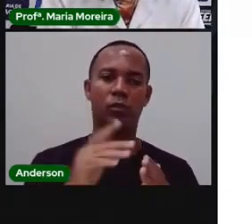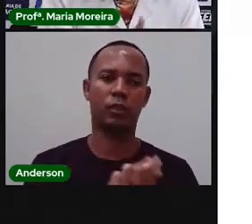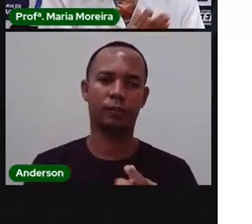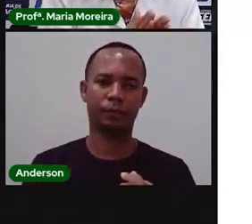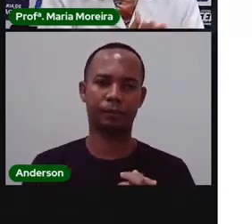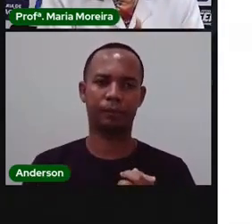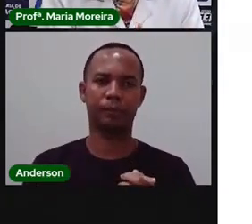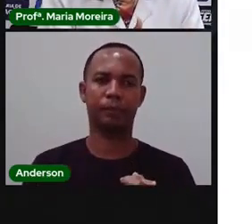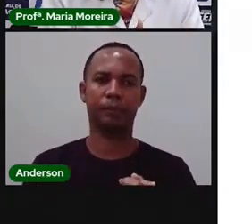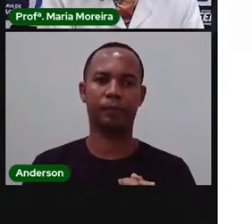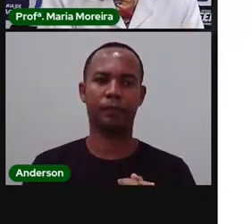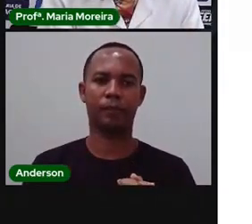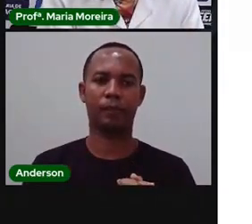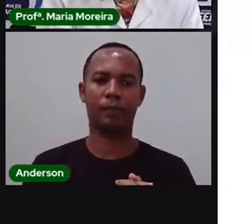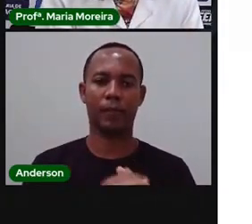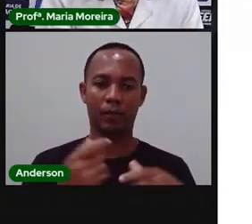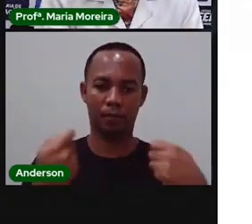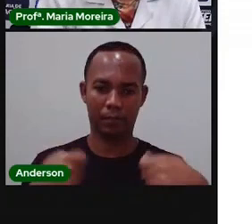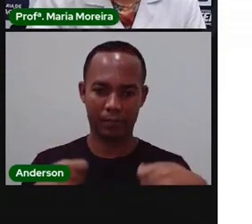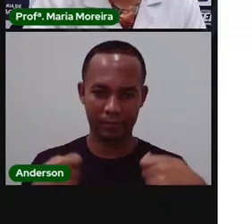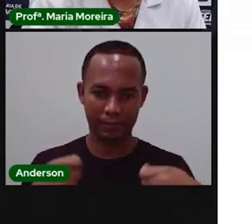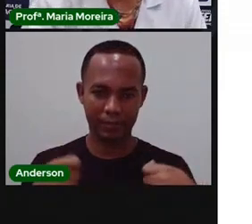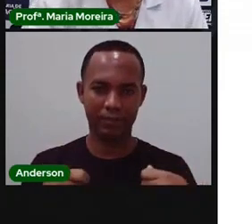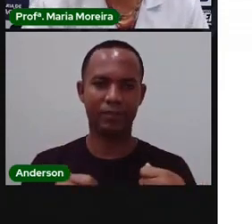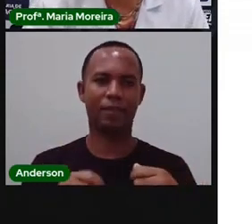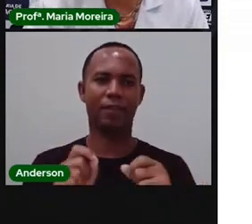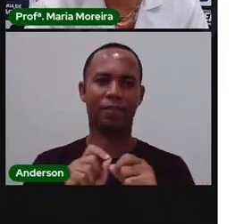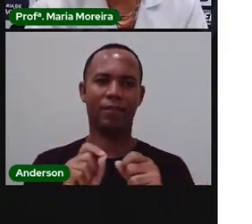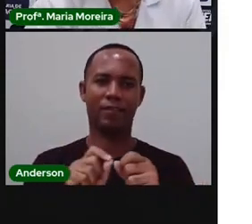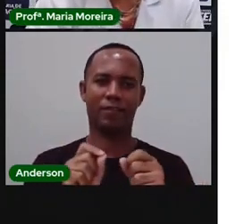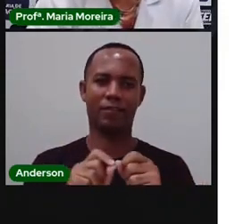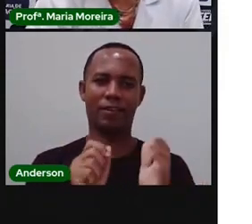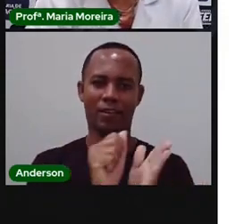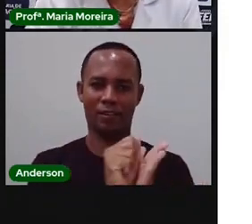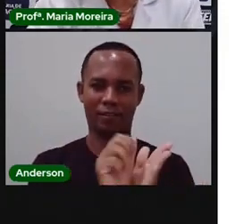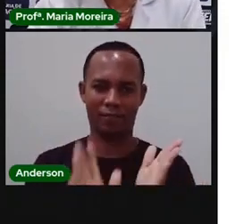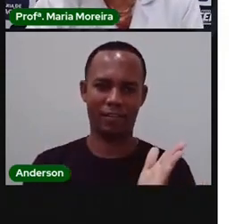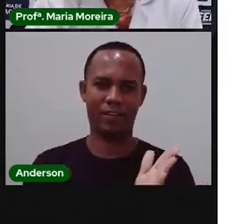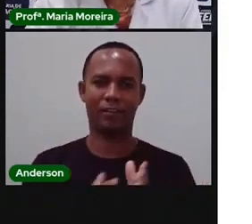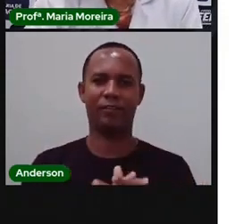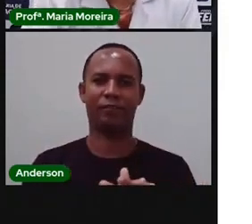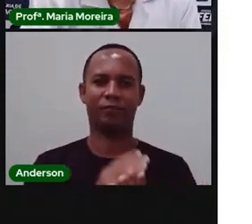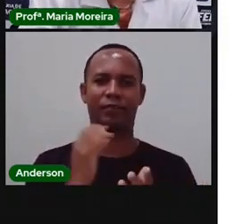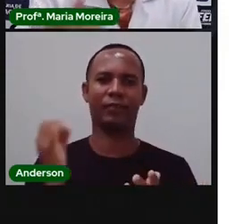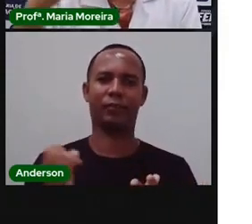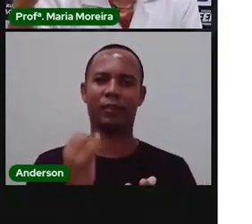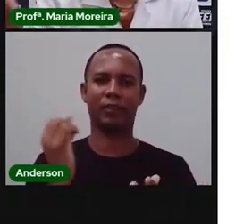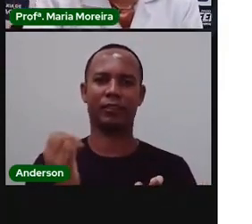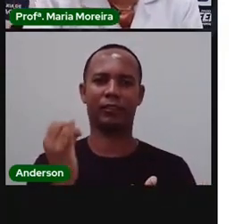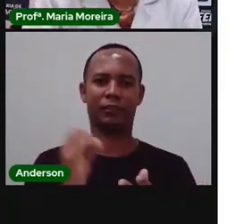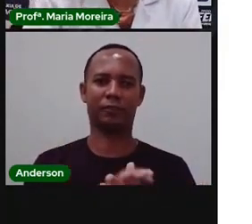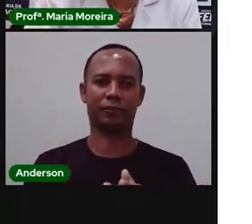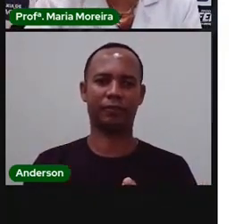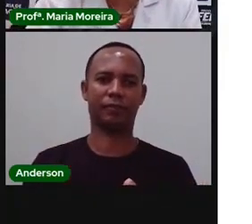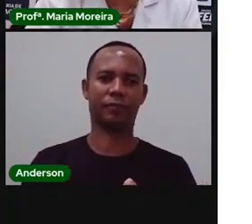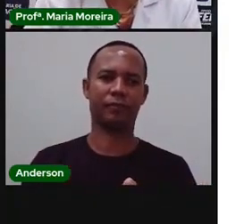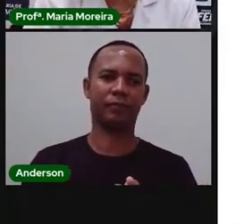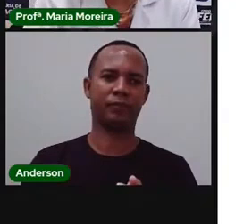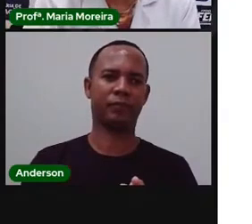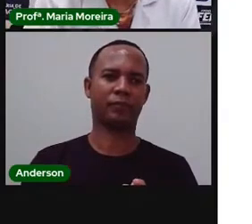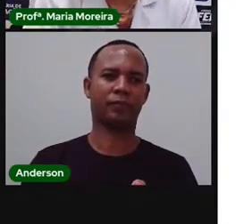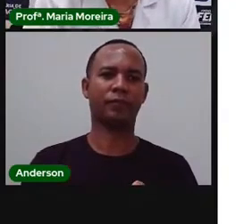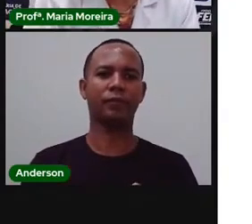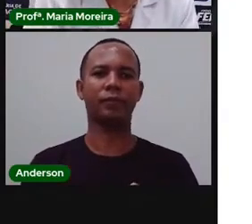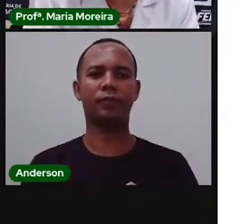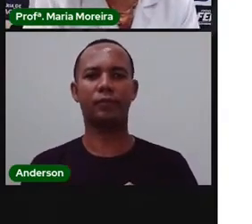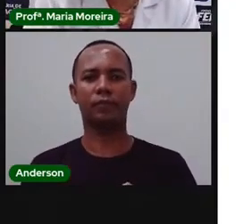passando. Mas não deixem de realizar a atividade, certo? Vamos ver agora, para dar início a essa atividade,